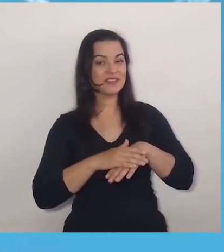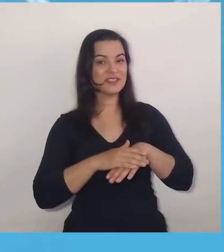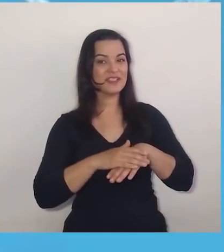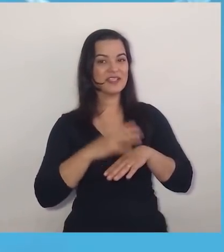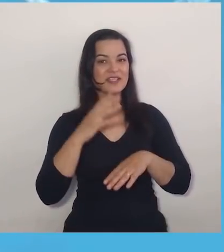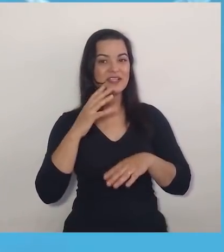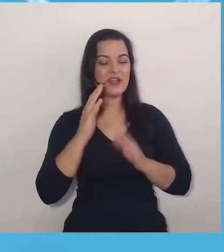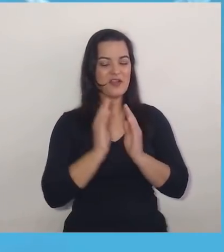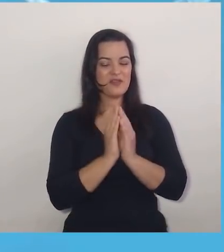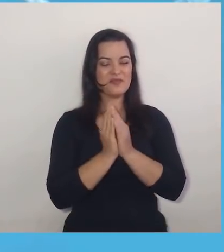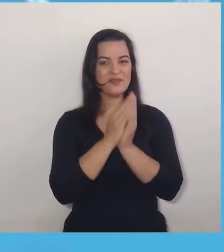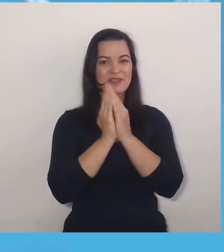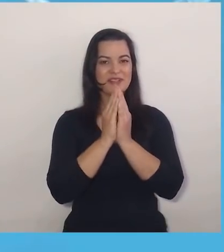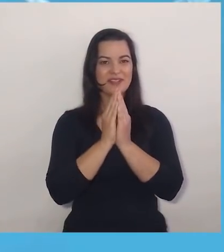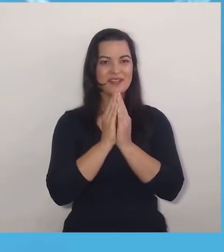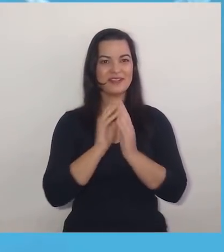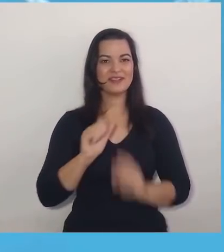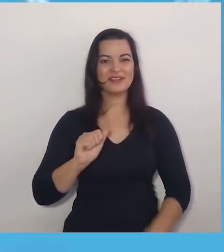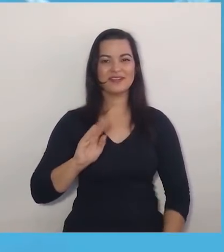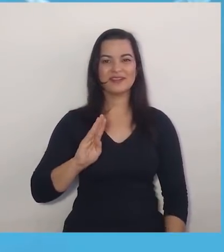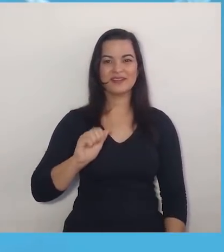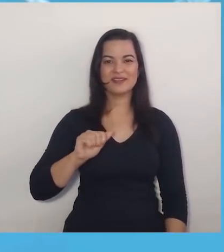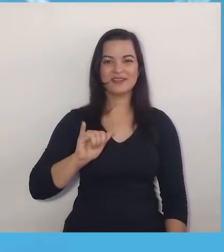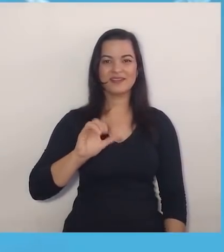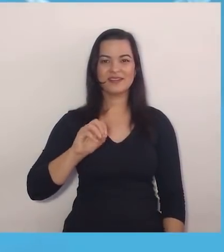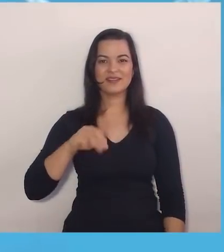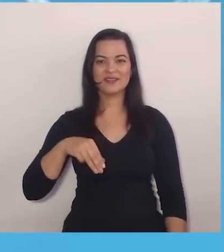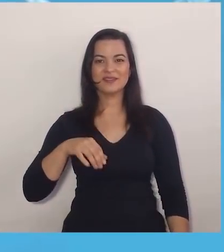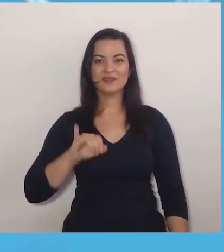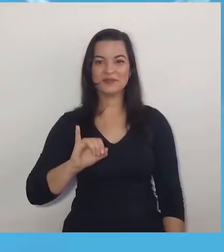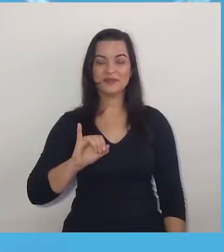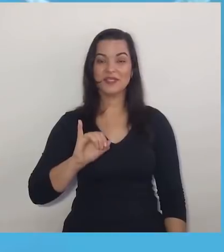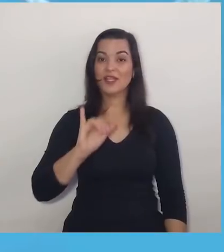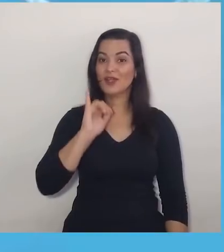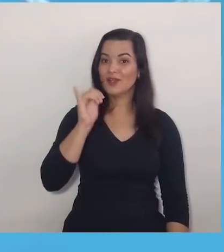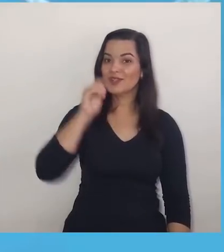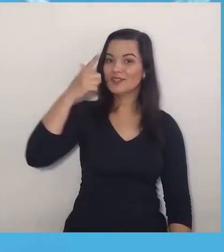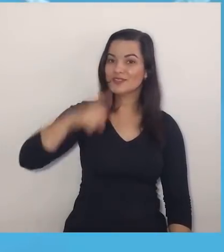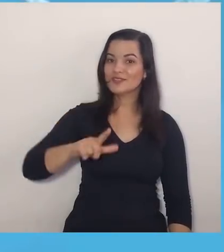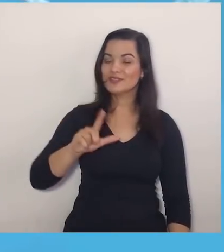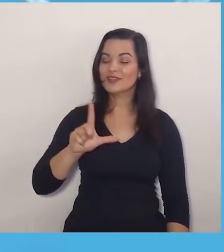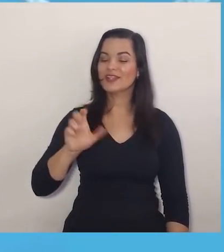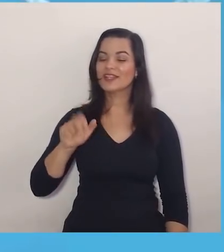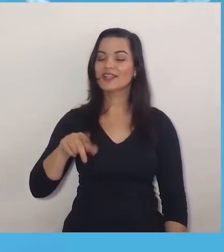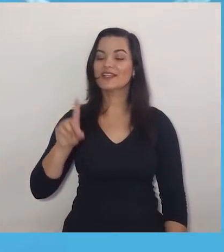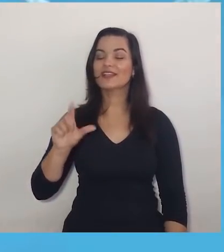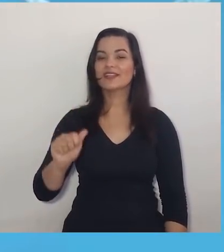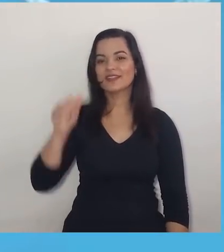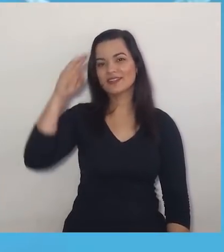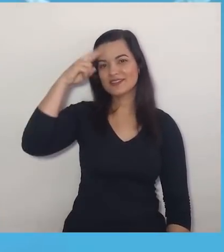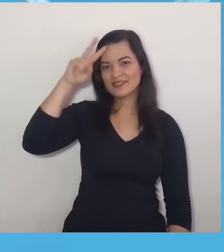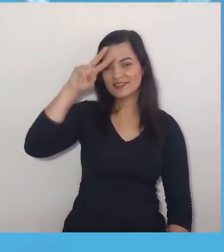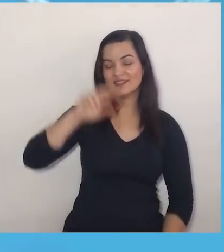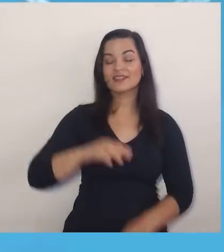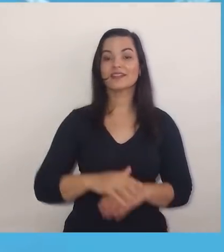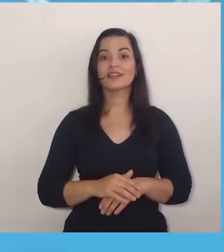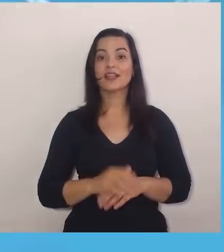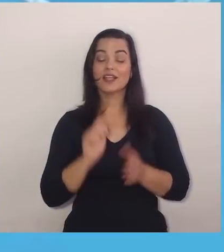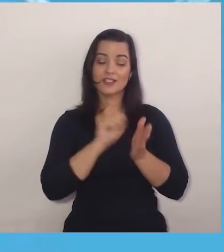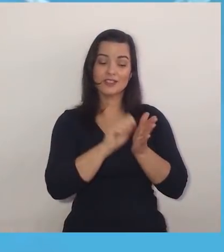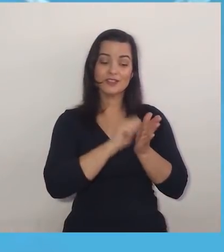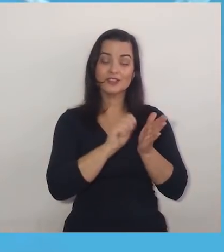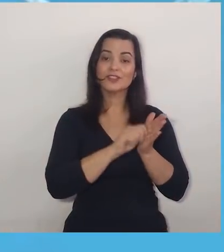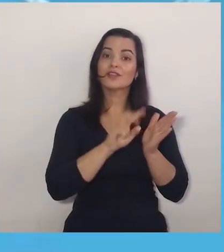boneca Bayomi e recontar a lenda. Escreva em seu caderno o nome e algumas características da sua